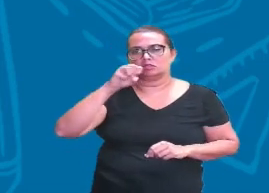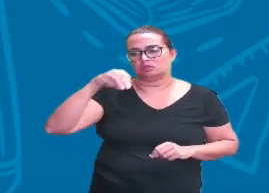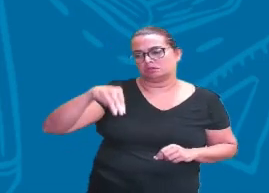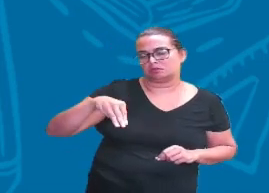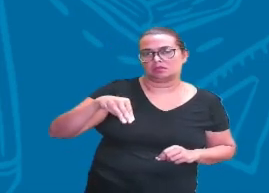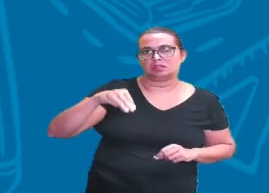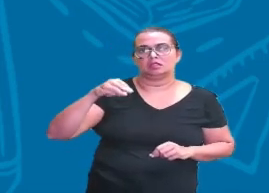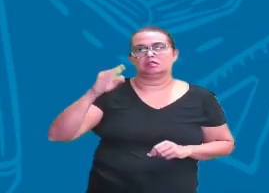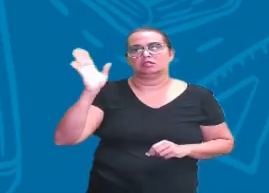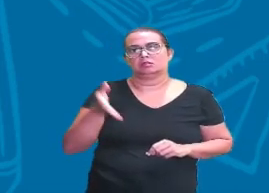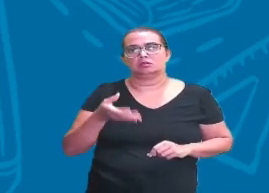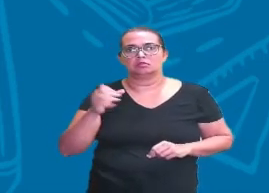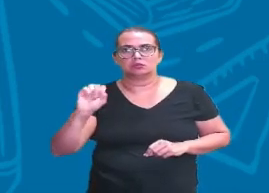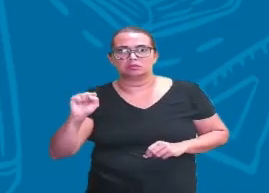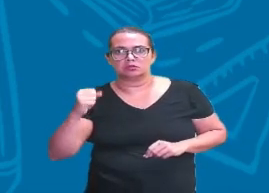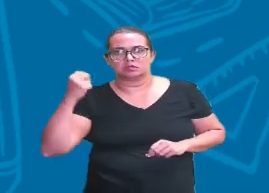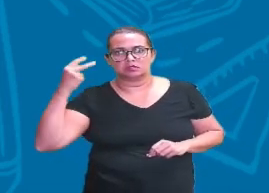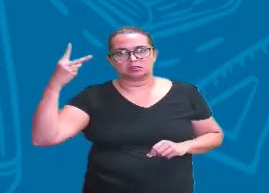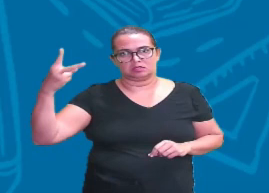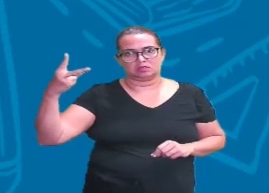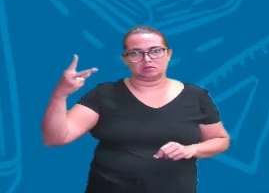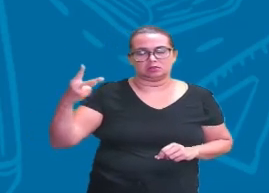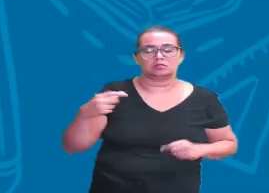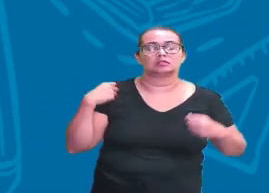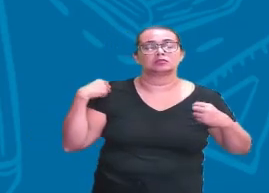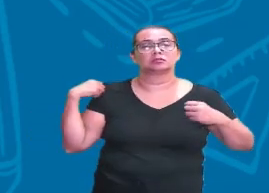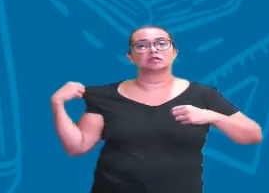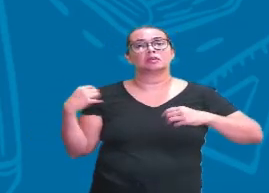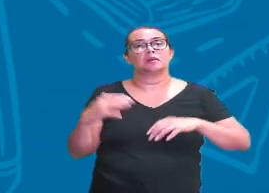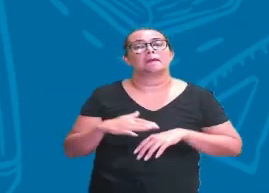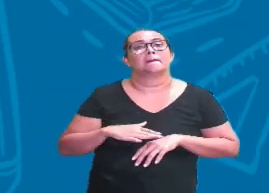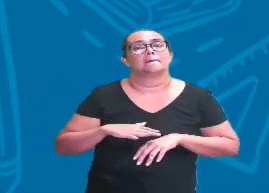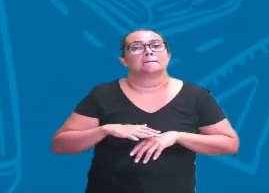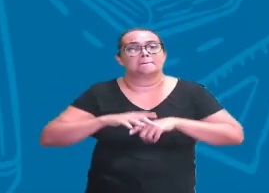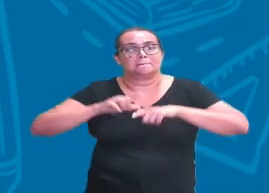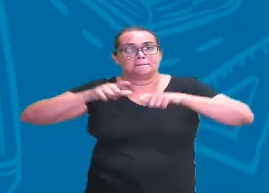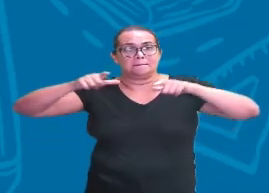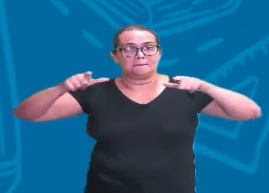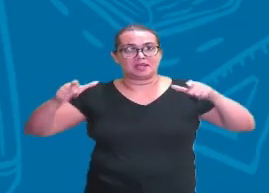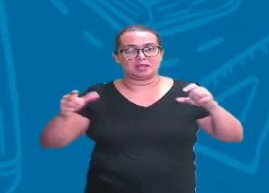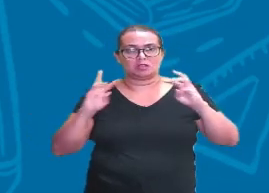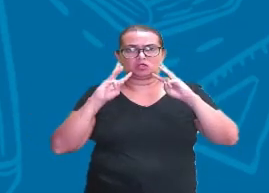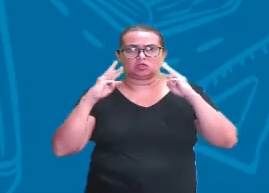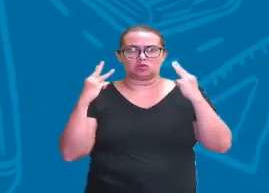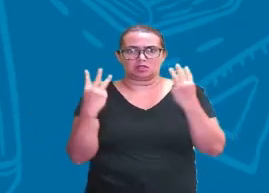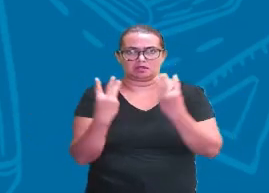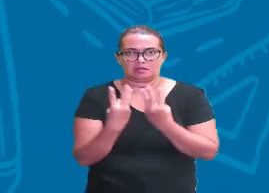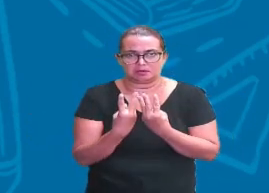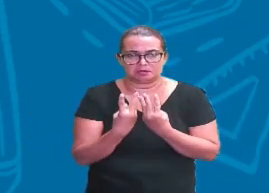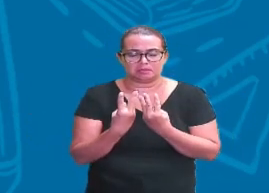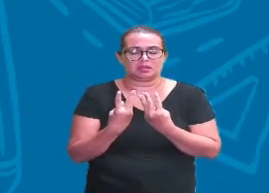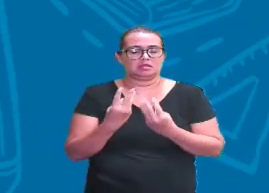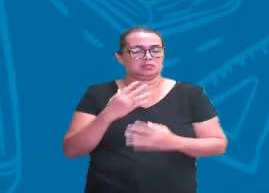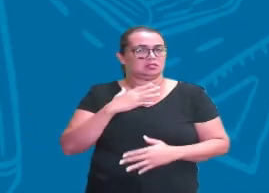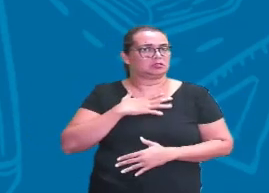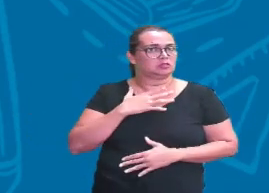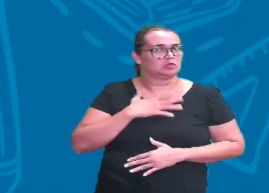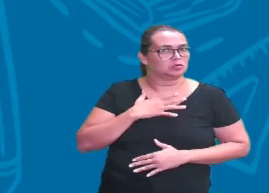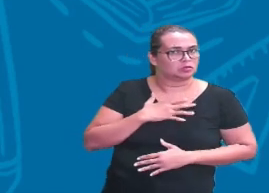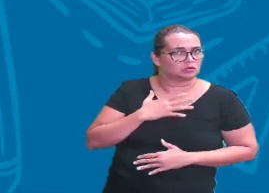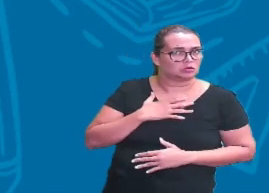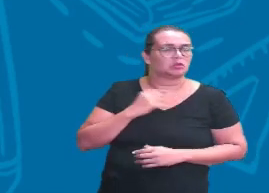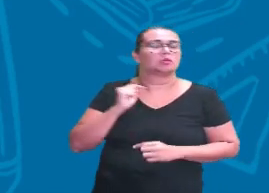maior a massa de um objeto, mais forte é essa atração gravitacional. Aqui, ó, quando a gente fala que um corpo está em